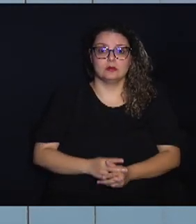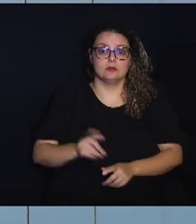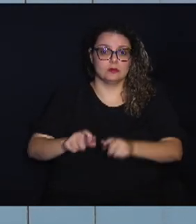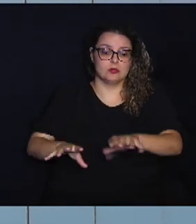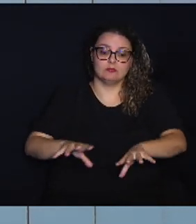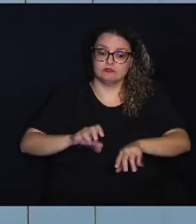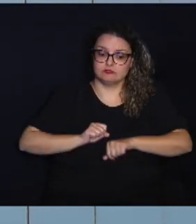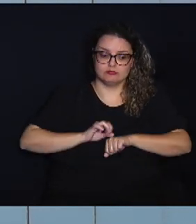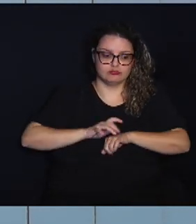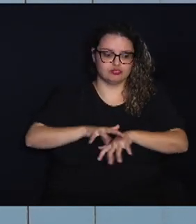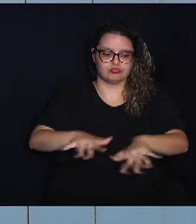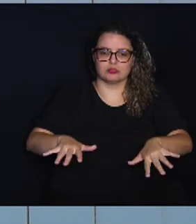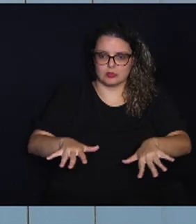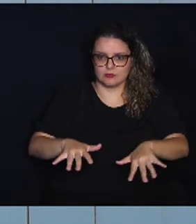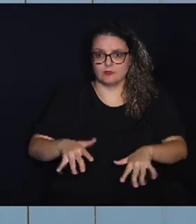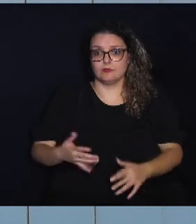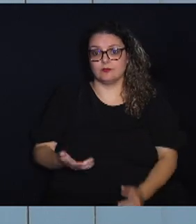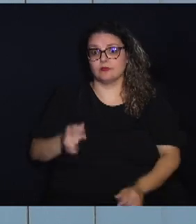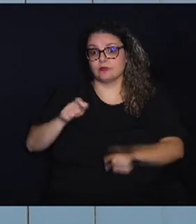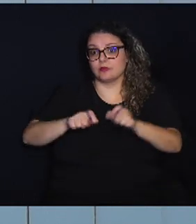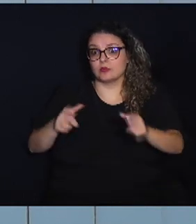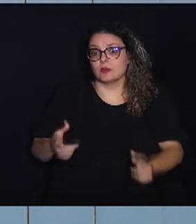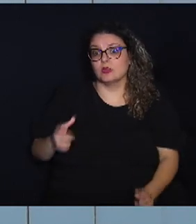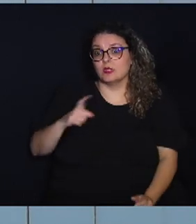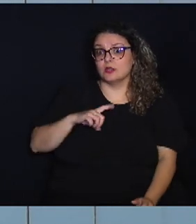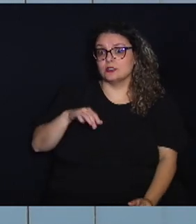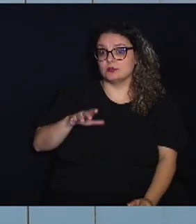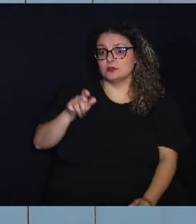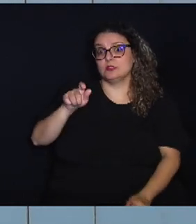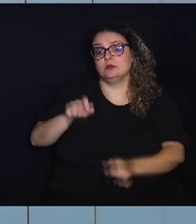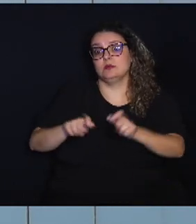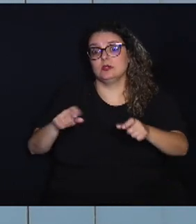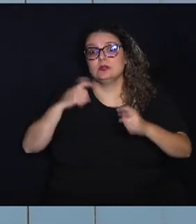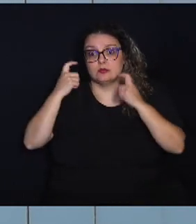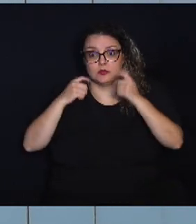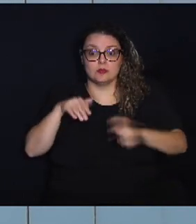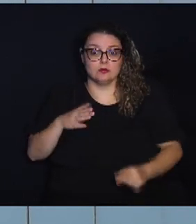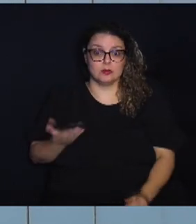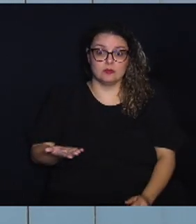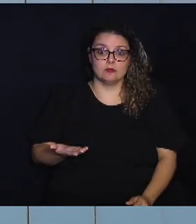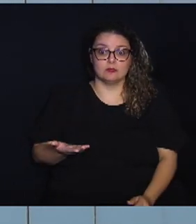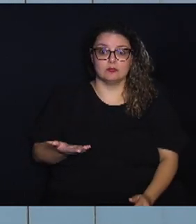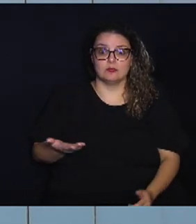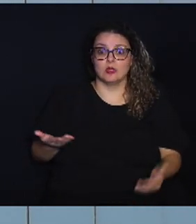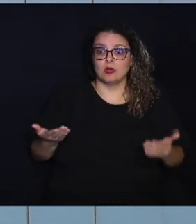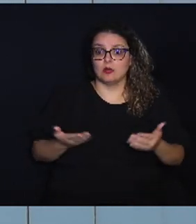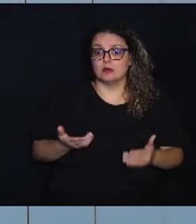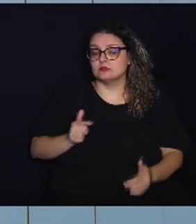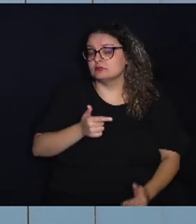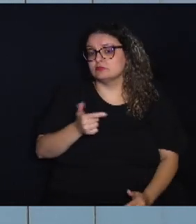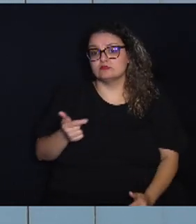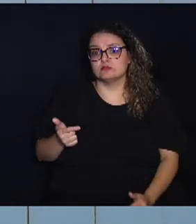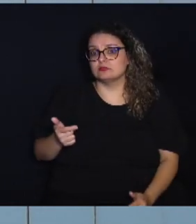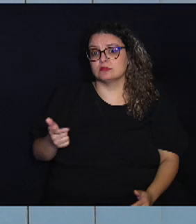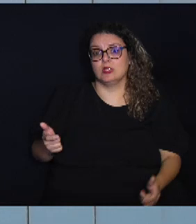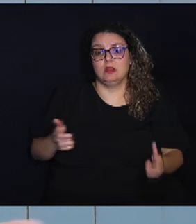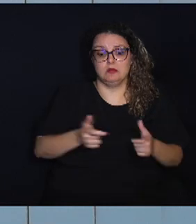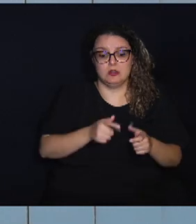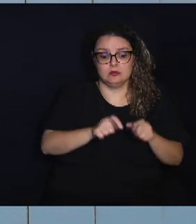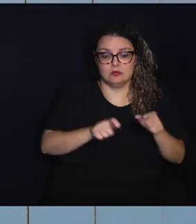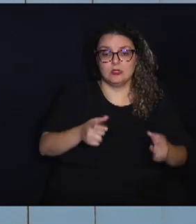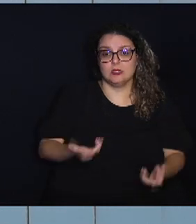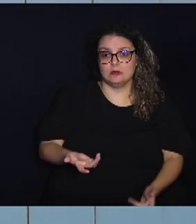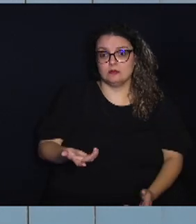infectada. E as pessoas, tinha mais gente e as pessoas se preocupavam mais. Hoje eu acredito que não tem menos gente, mas